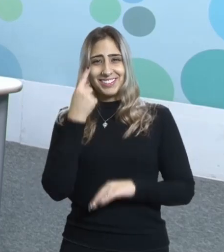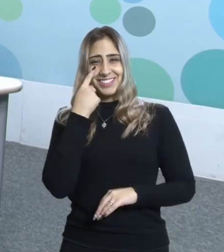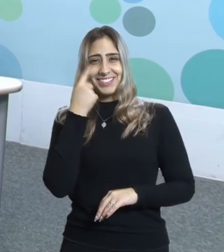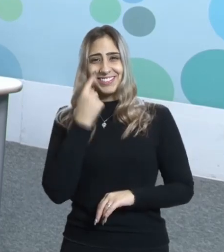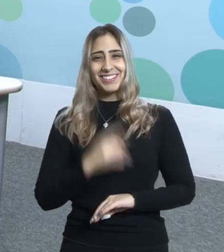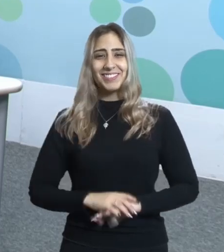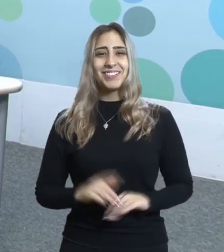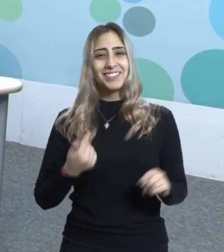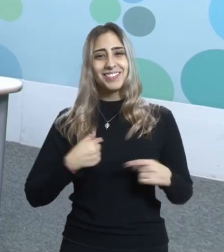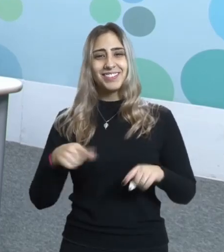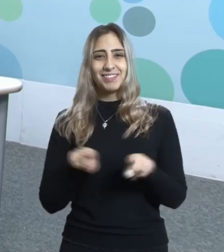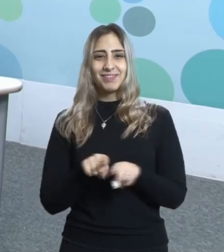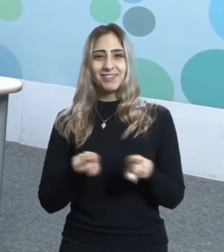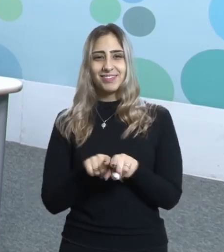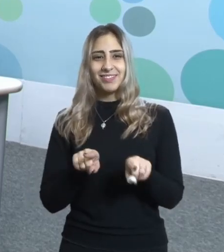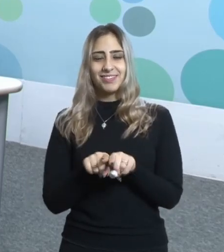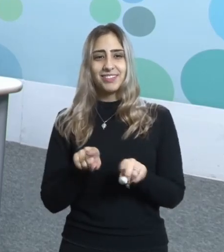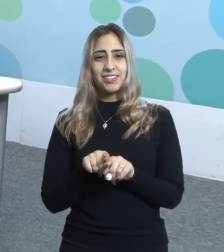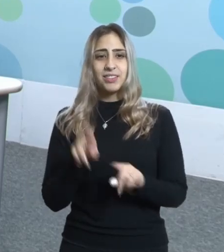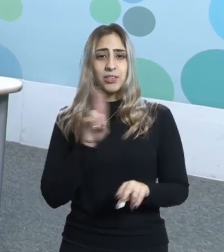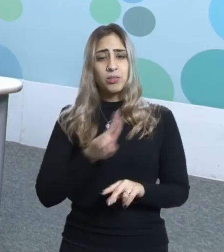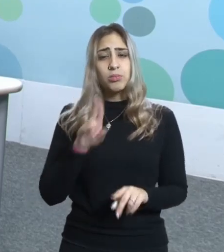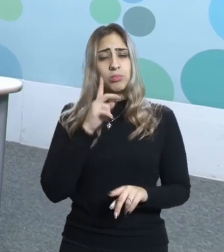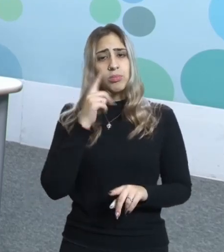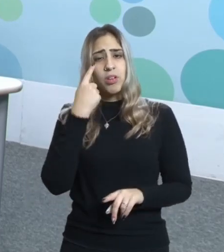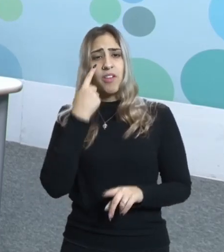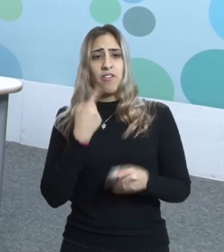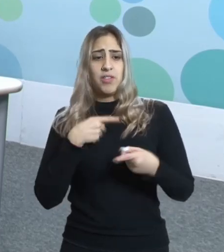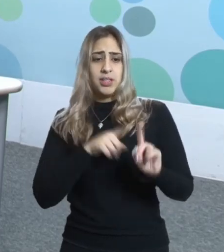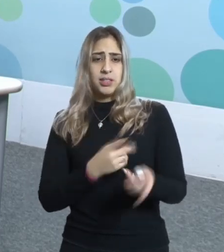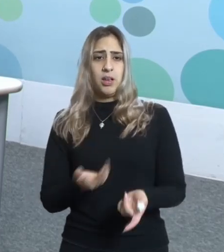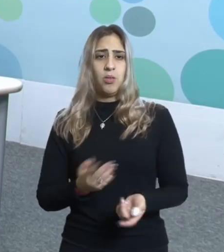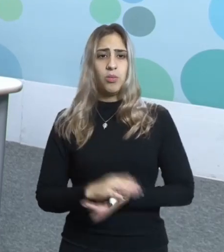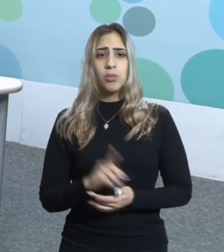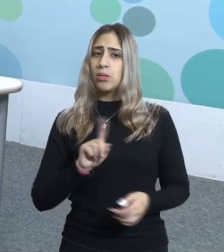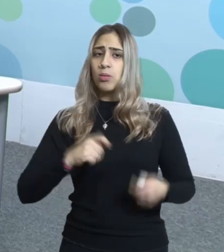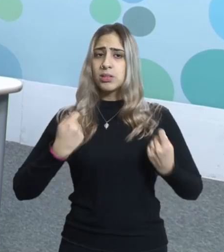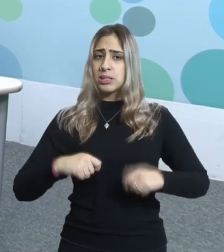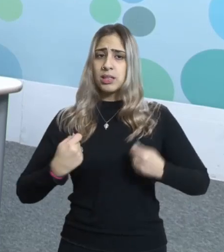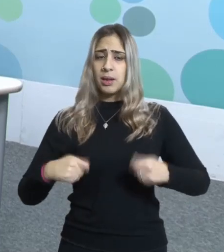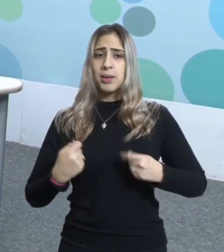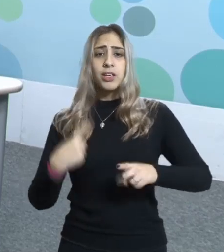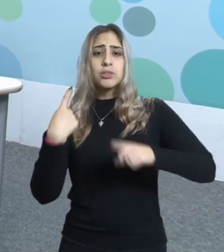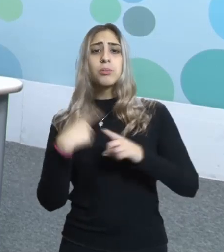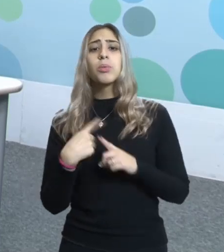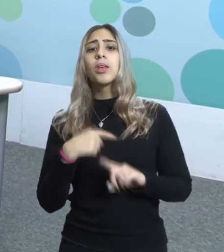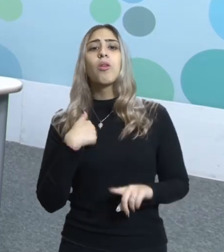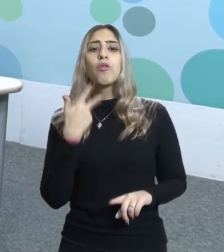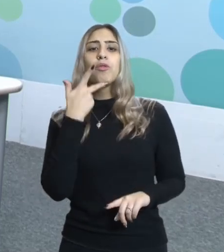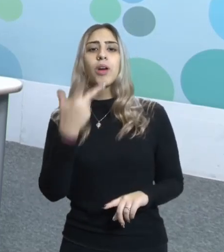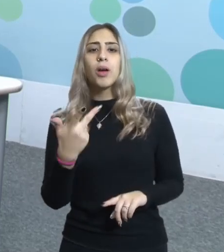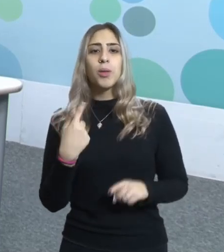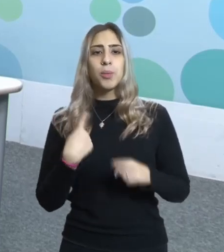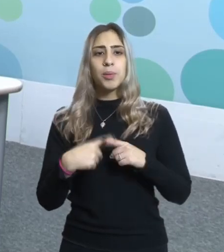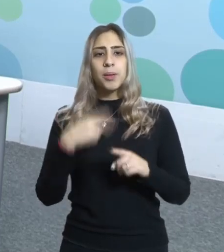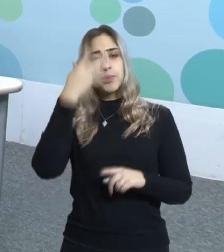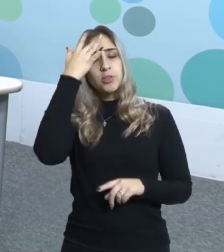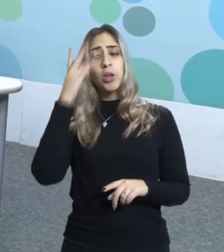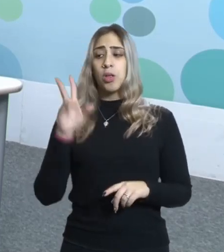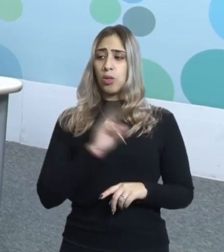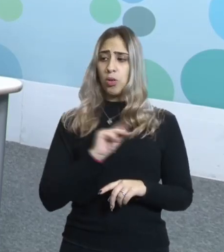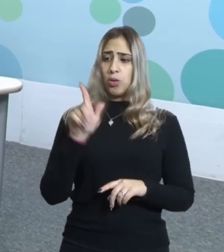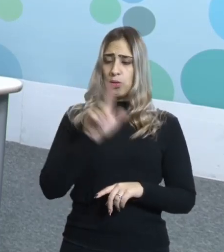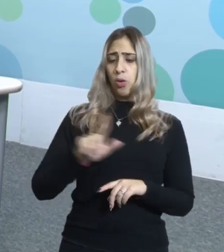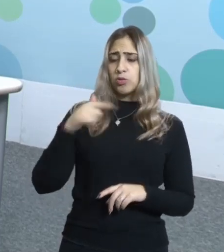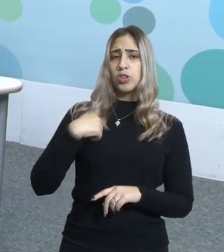E também alunos com baixa visão, mas não necessariamente. Por que eu digo isso? O pessoal deve estar, ai professora, mas lógico que